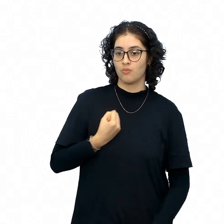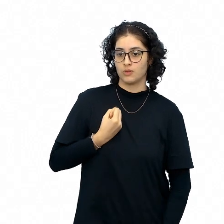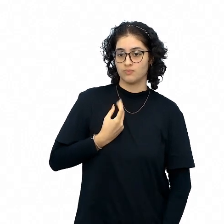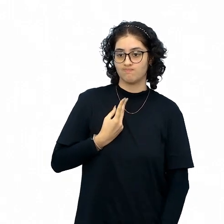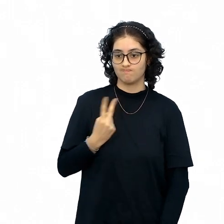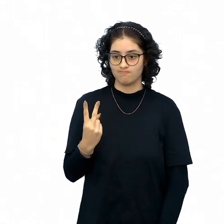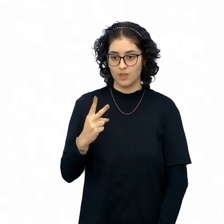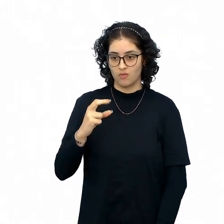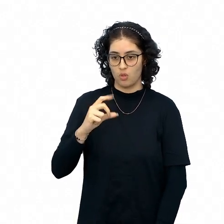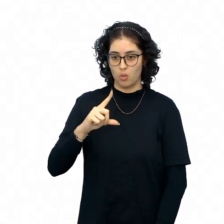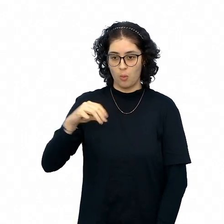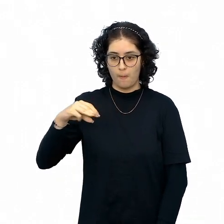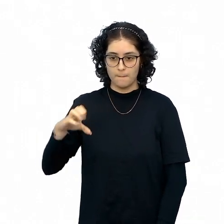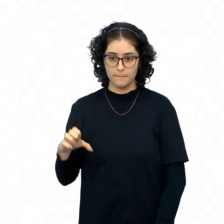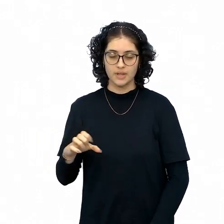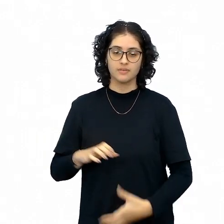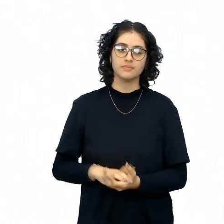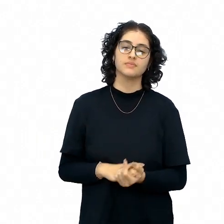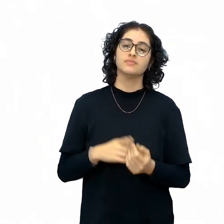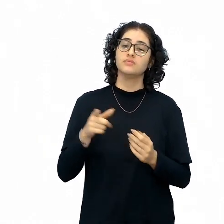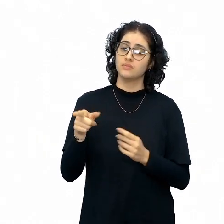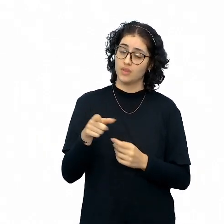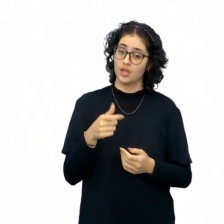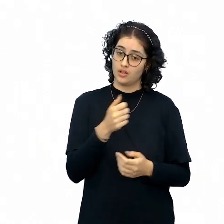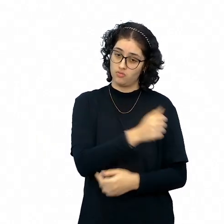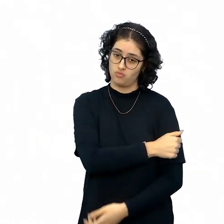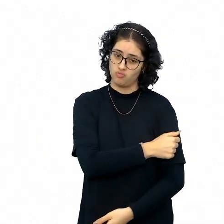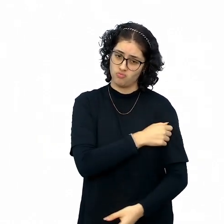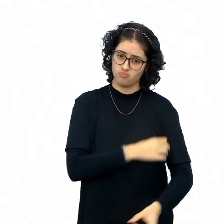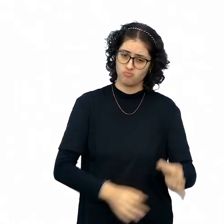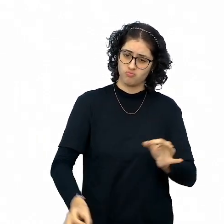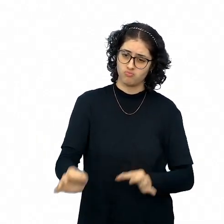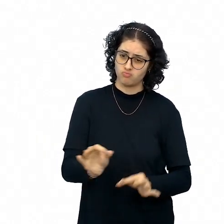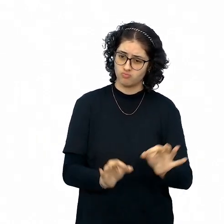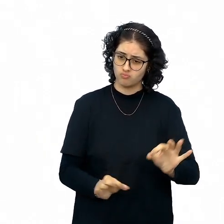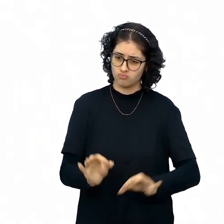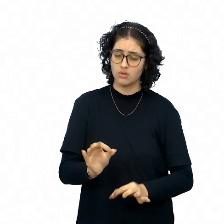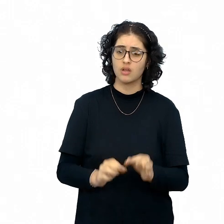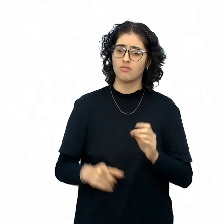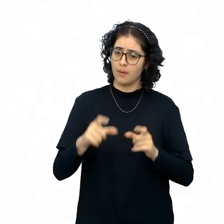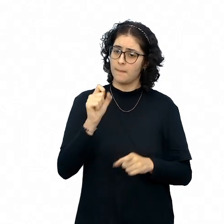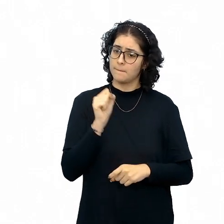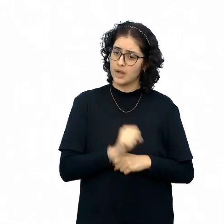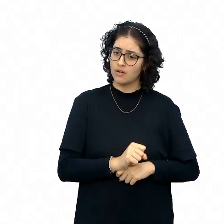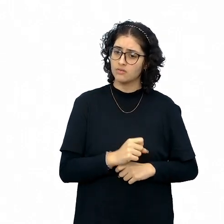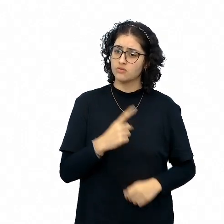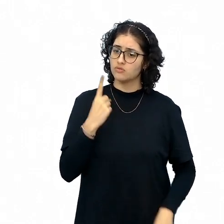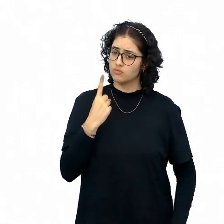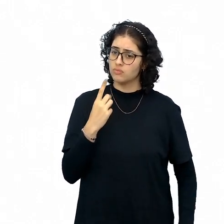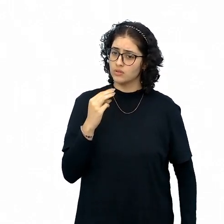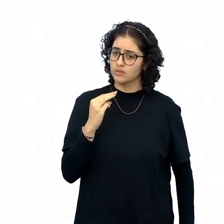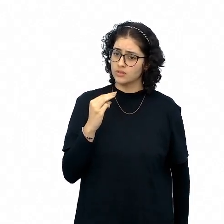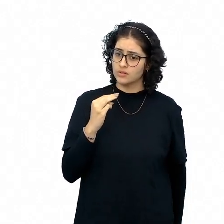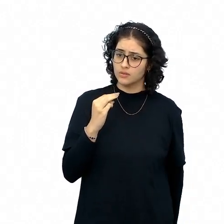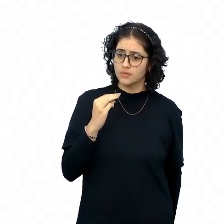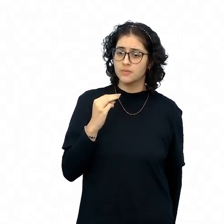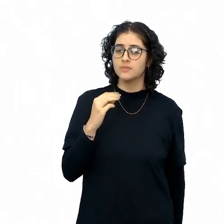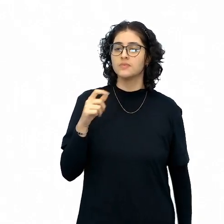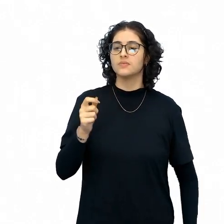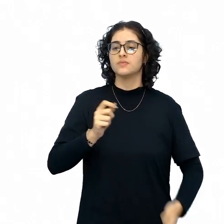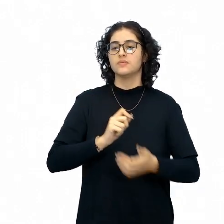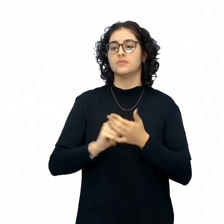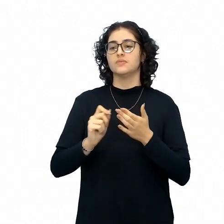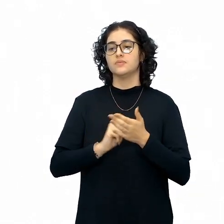inclusive para que o estudante faça uma produção, ok? Então, pause o seu vídeo um minutinho, faça anotações, para